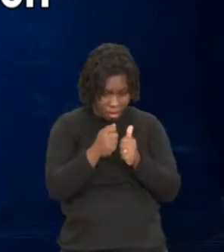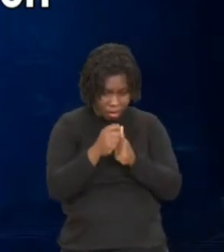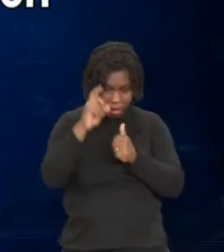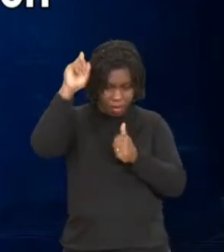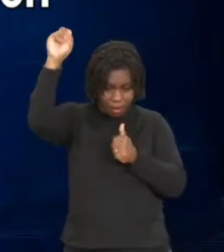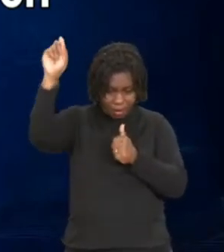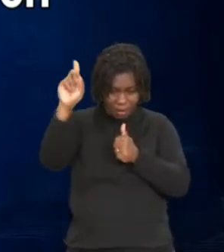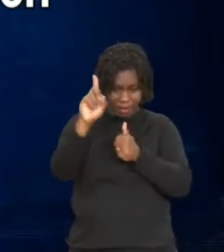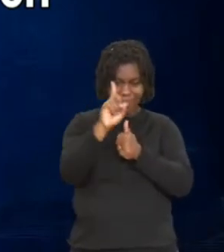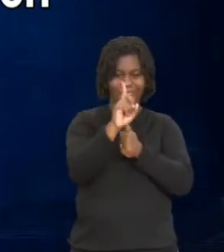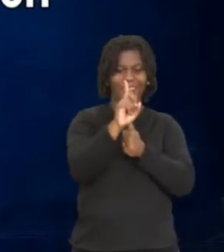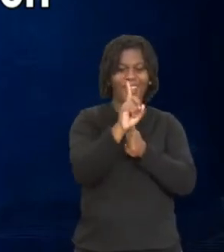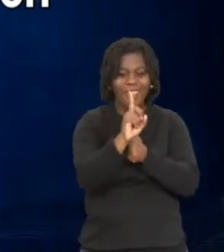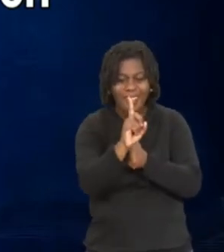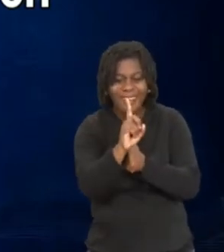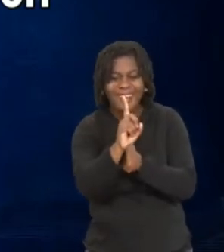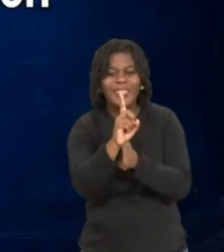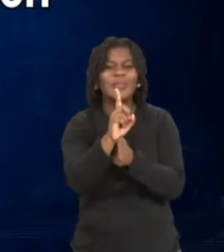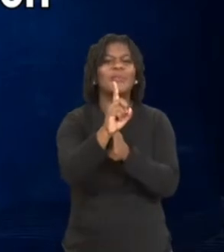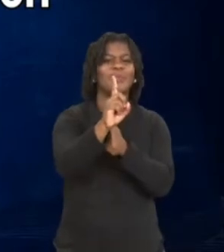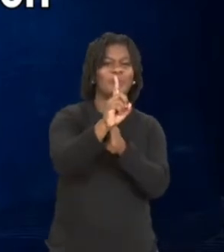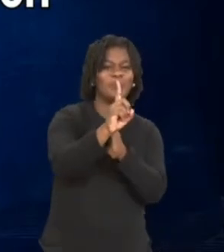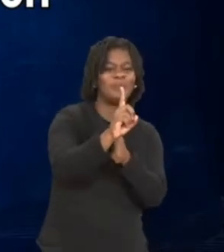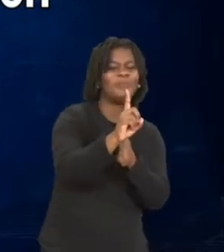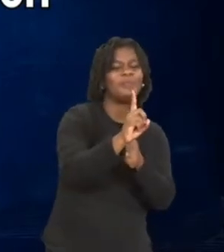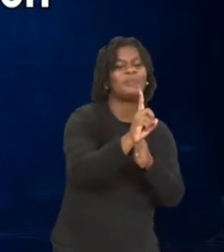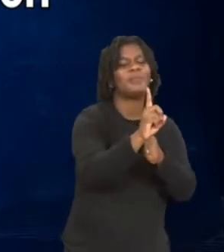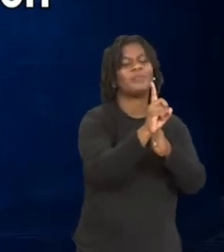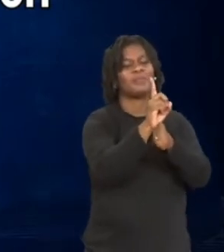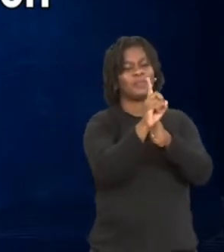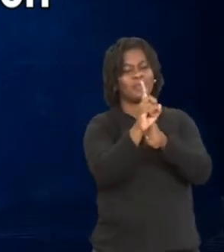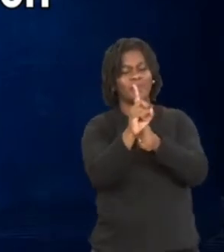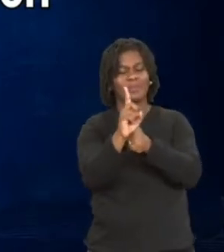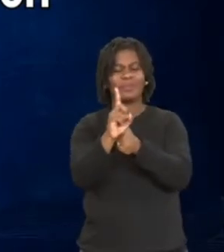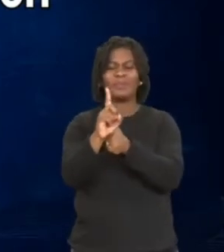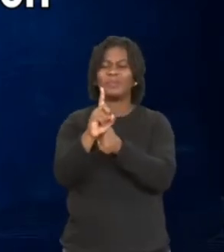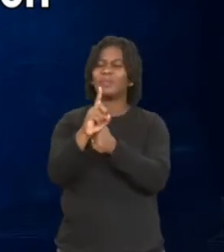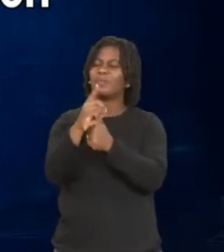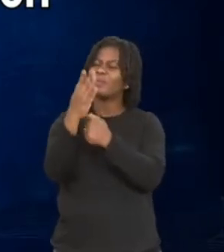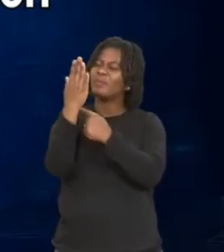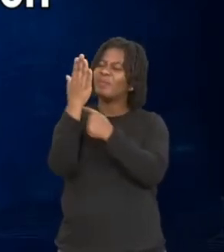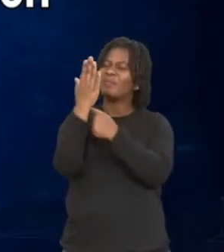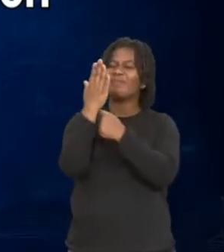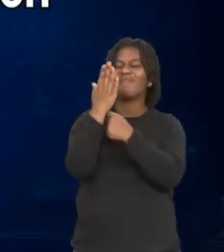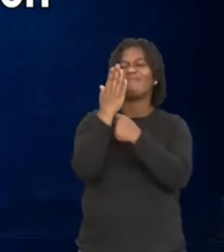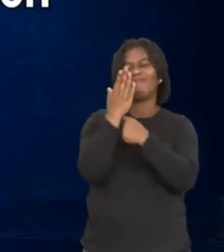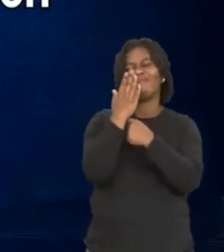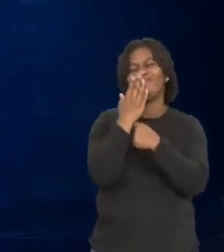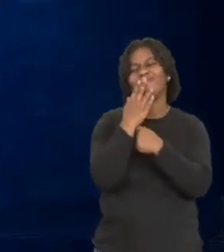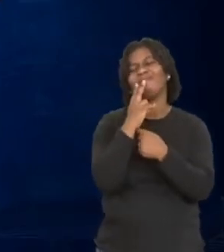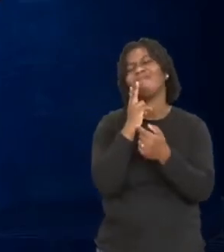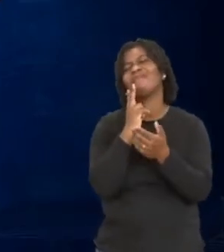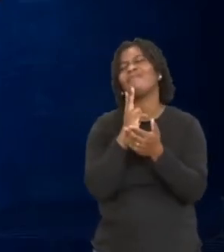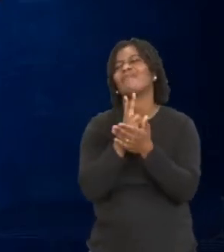se levanta em meu favor. Tu és Senhor.